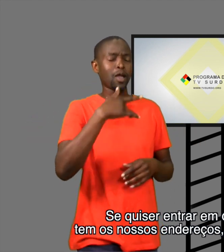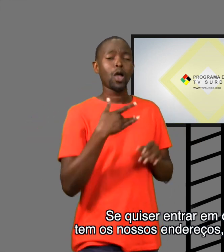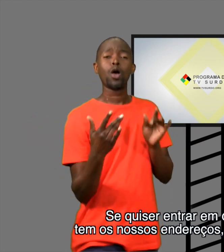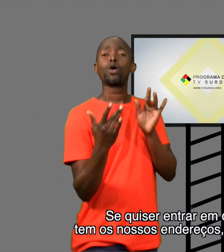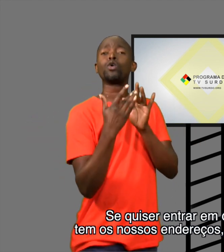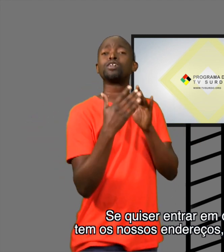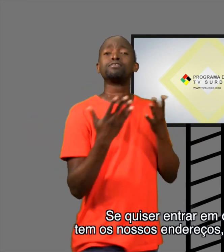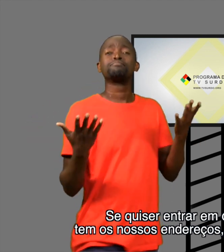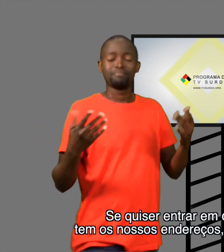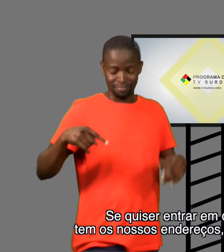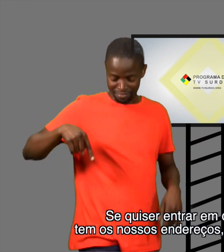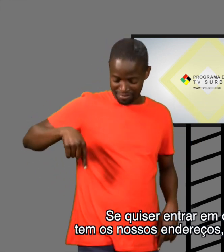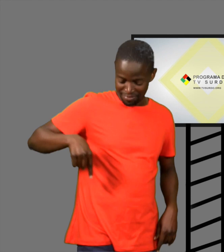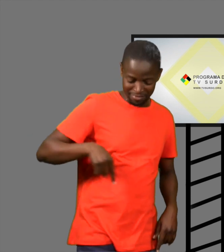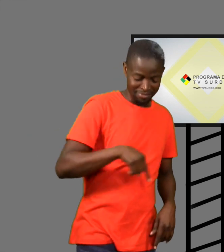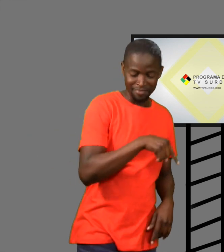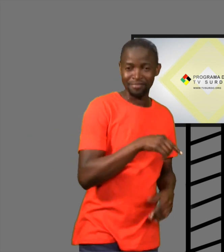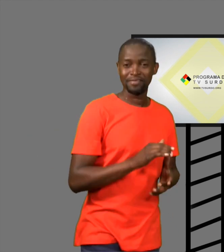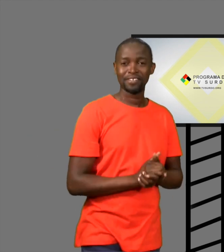no rodapé da sua TV.